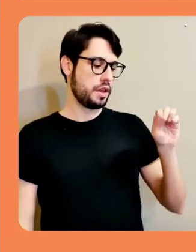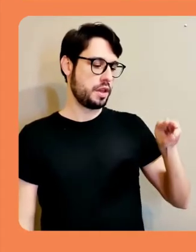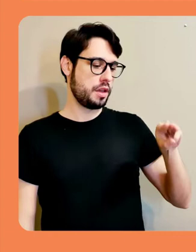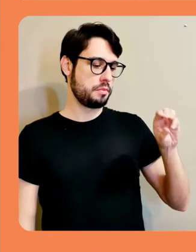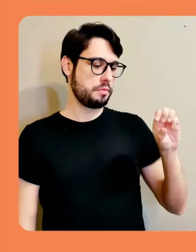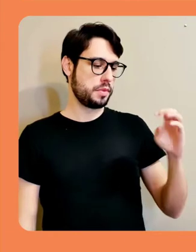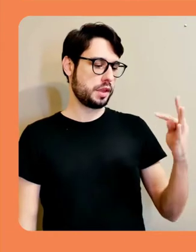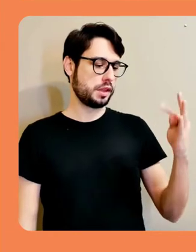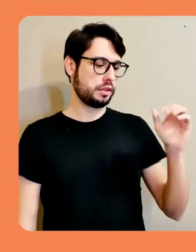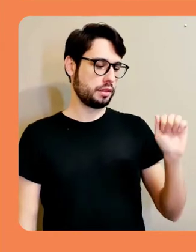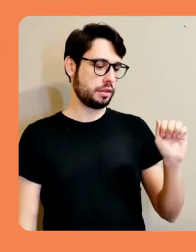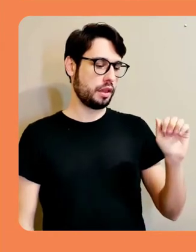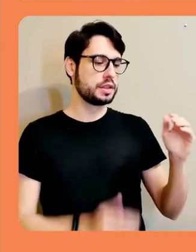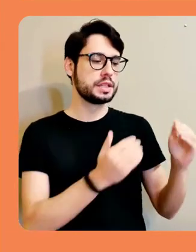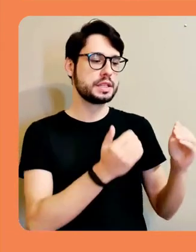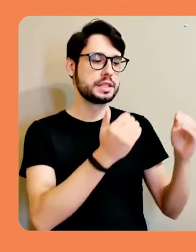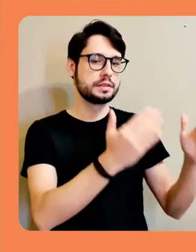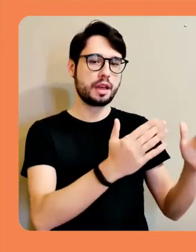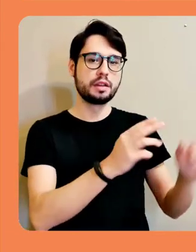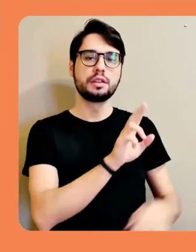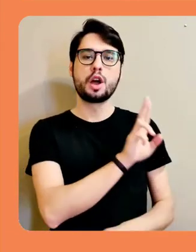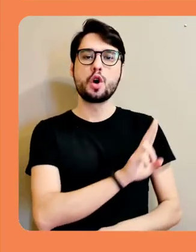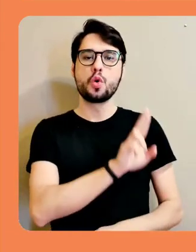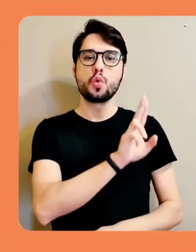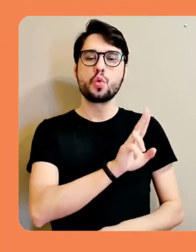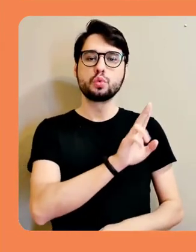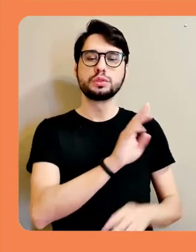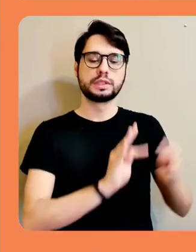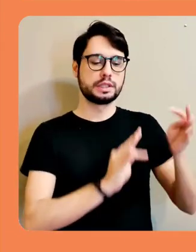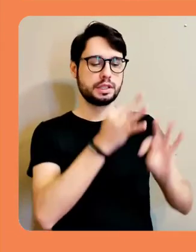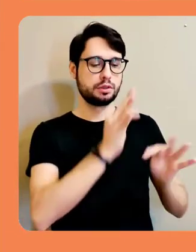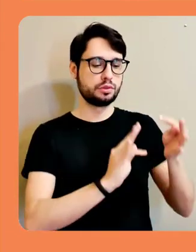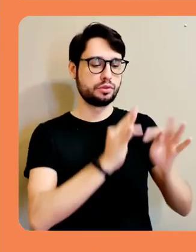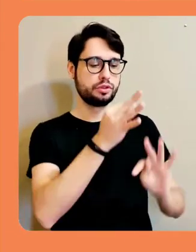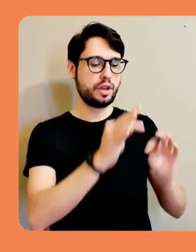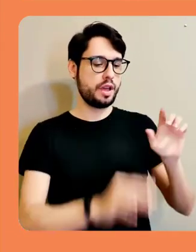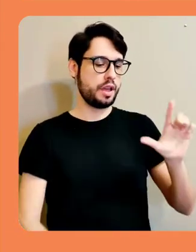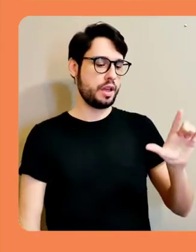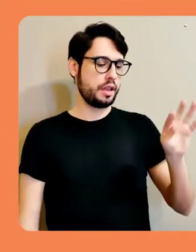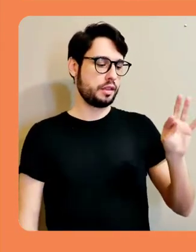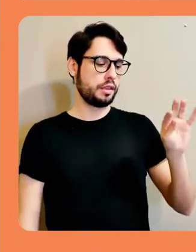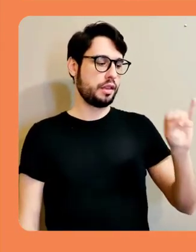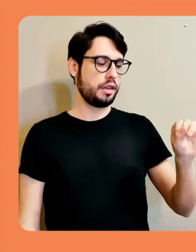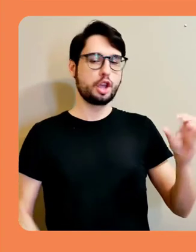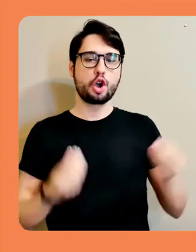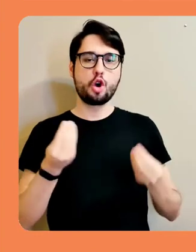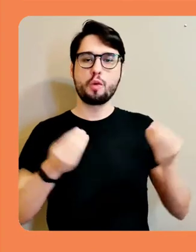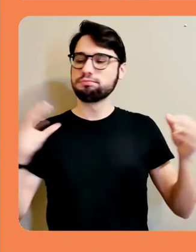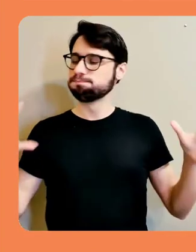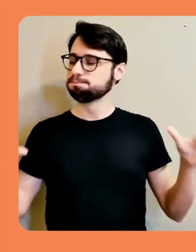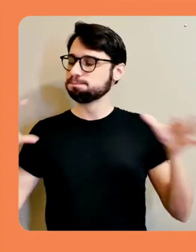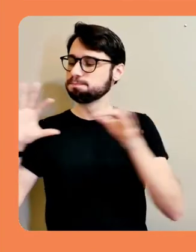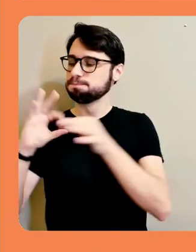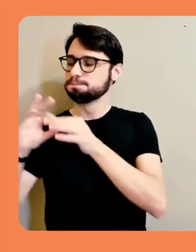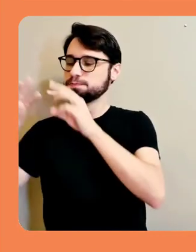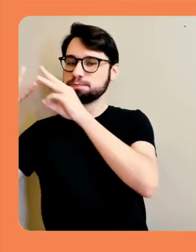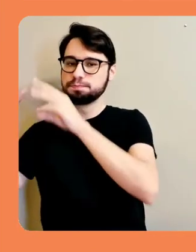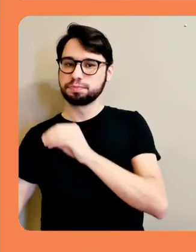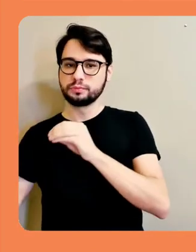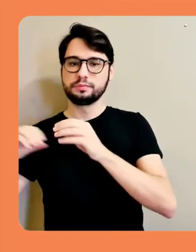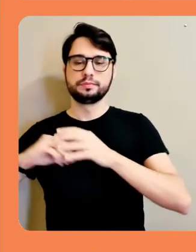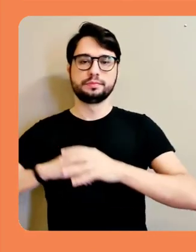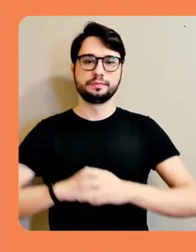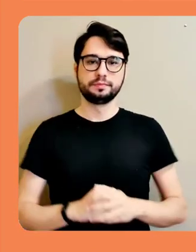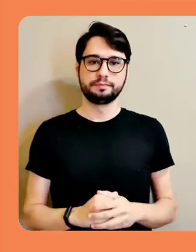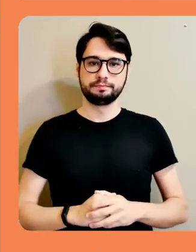nesse vídeo vou mostrar para vocês como fazer a integração e uma ferramenta externa usando a tecnologia